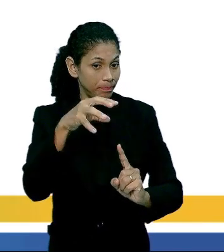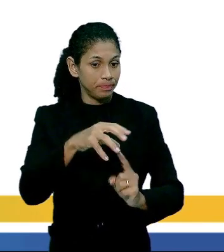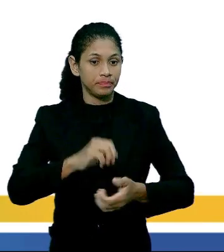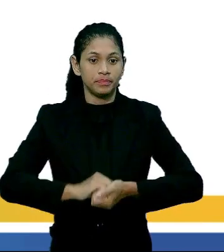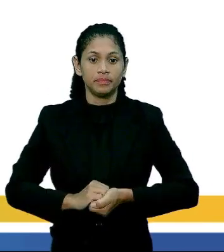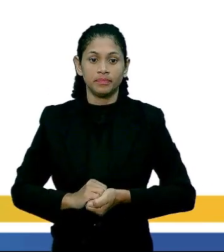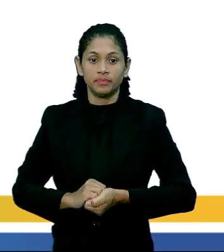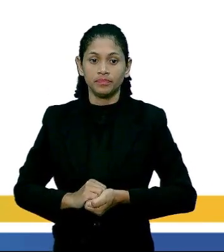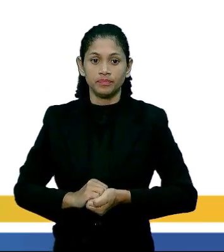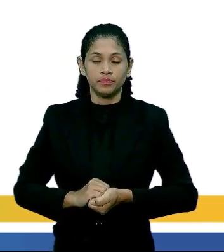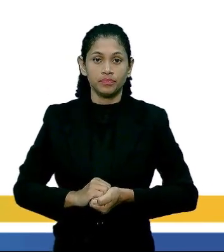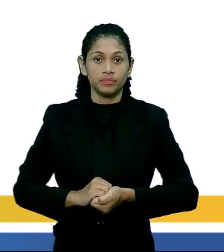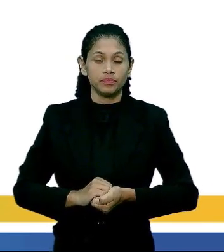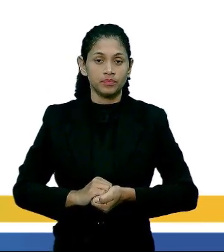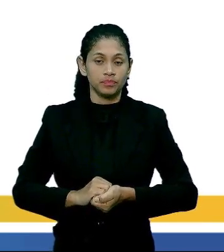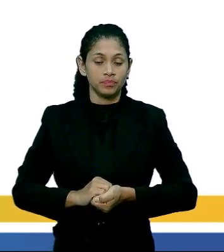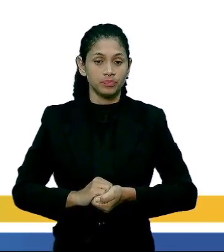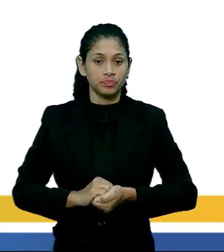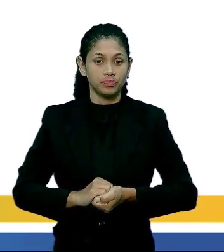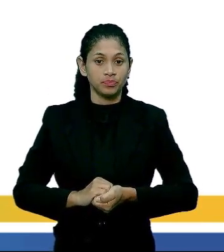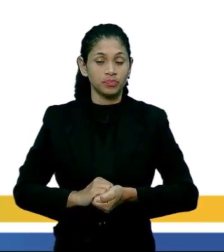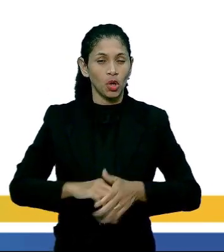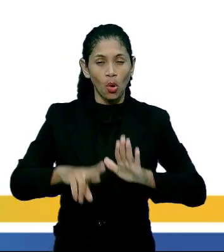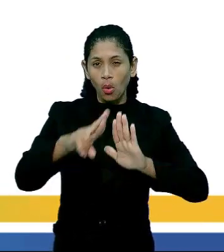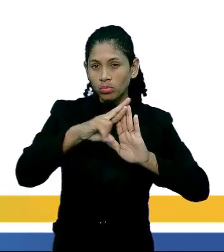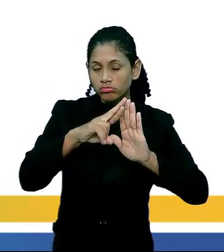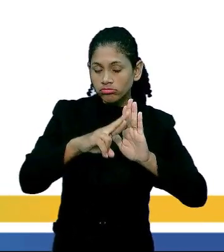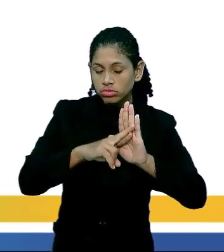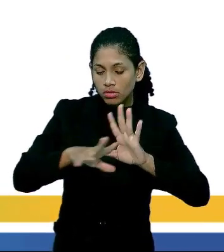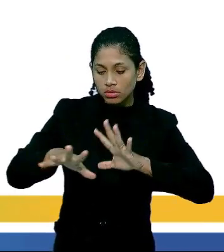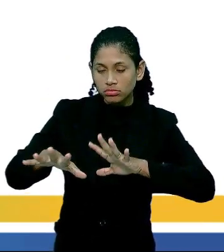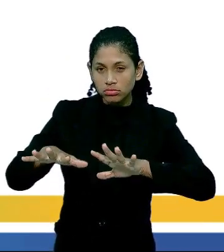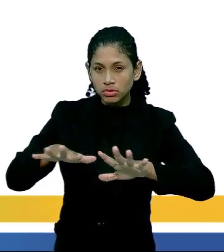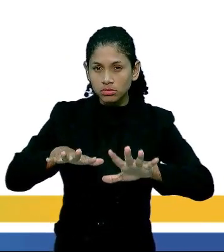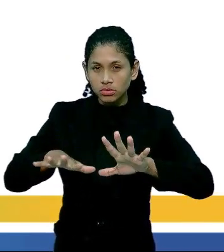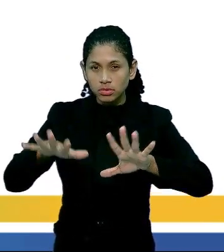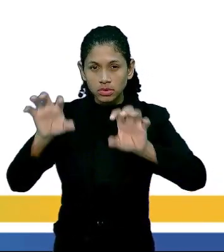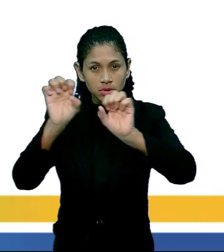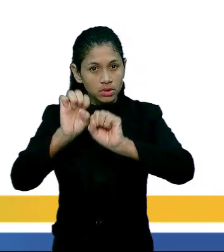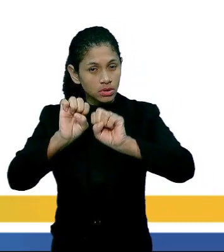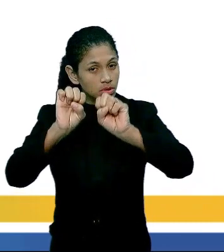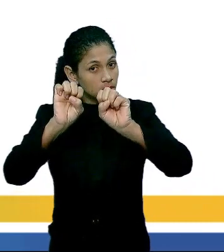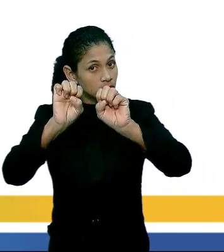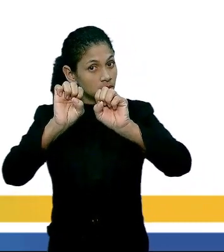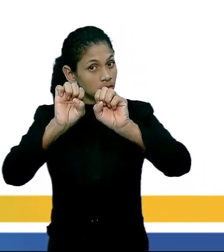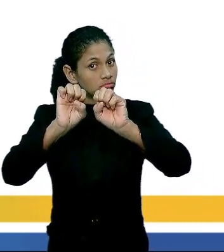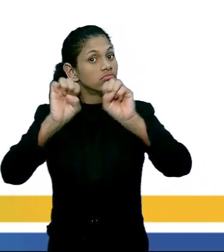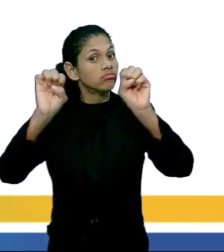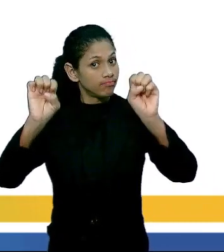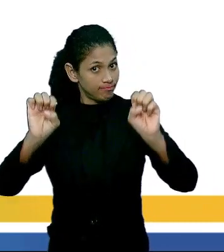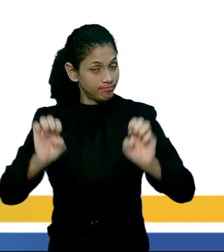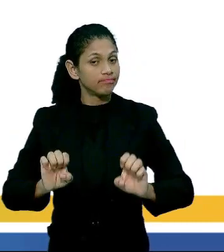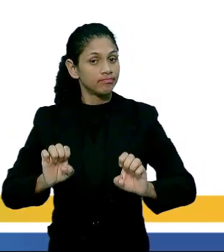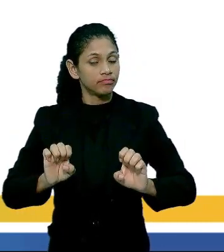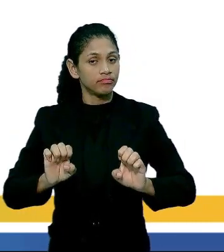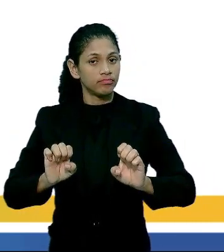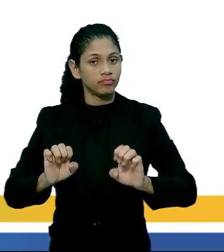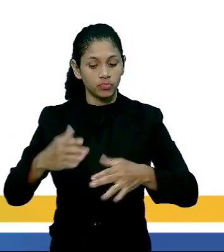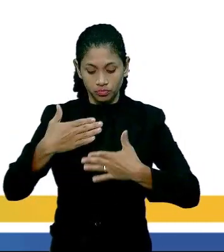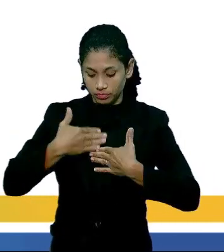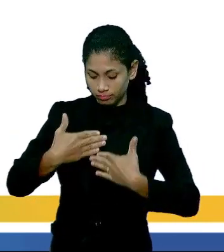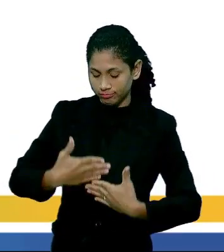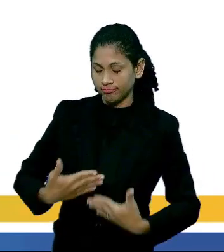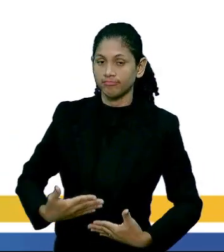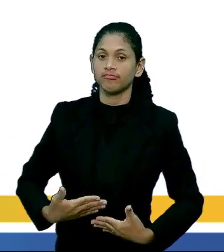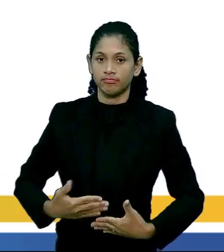aspecto do biotipo, que é os padrões e estruturas corporais. A gente já abordou isso em aulas anteriores, então não vou aprofundar, mas